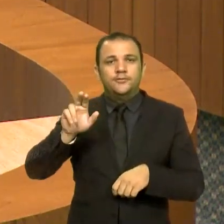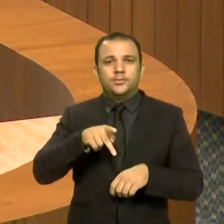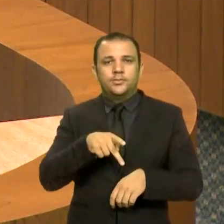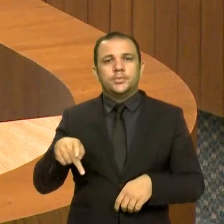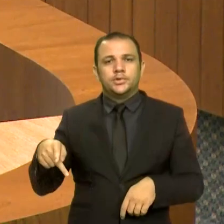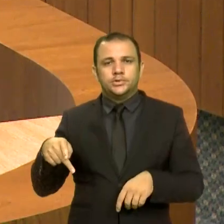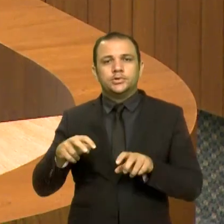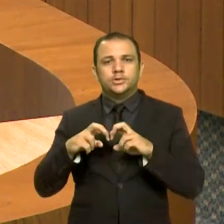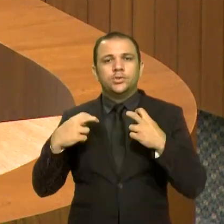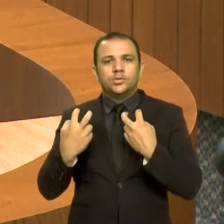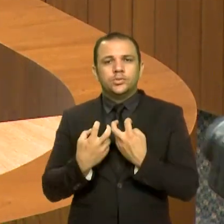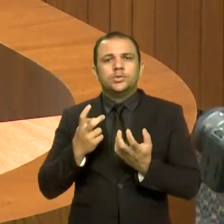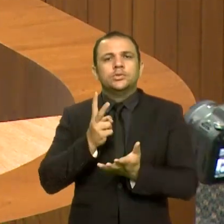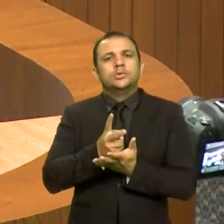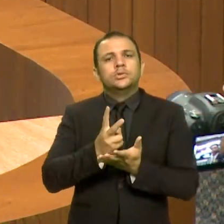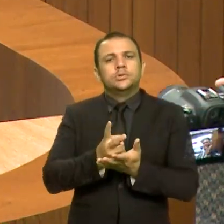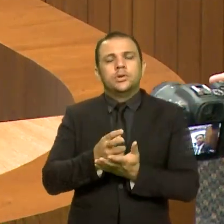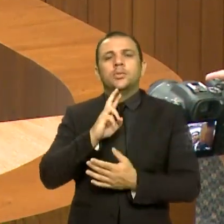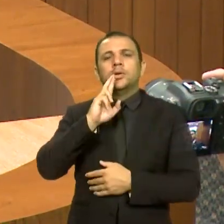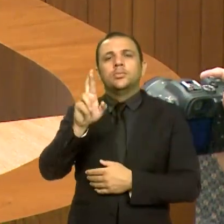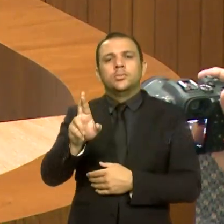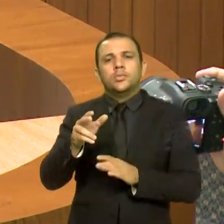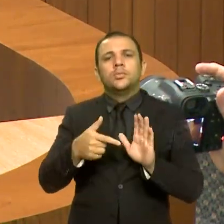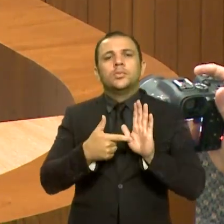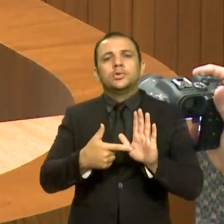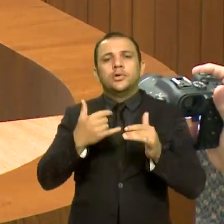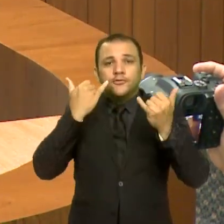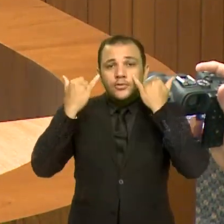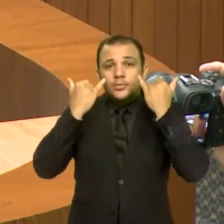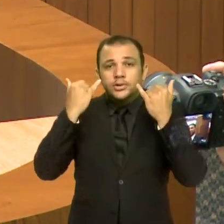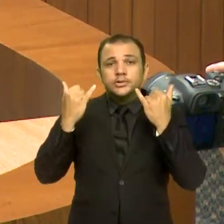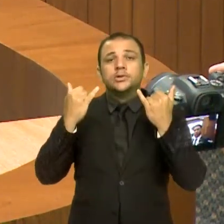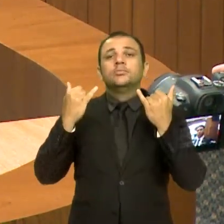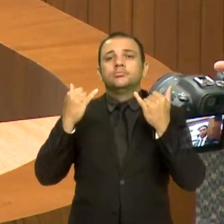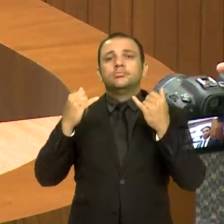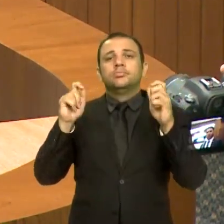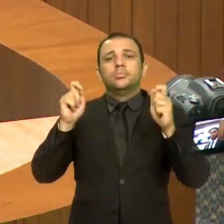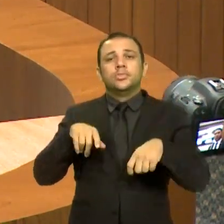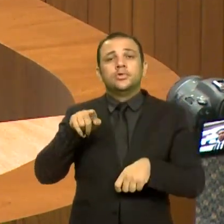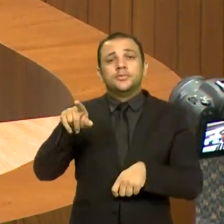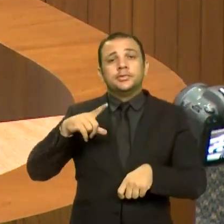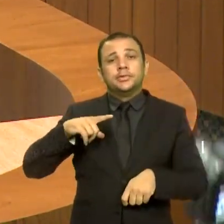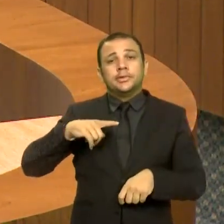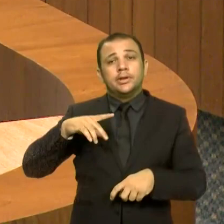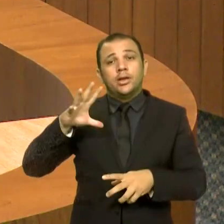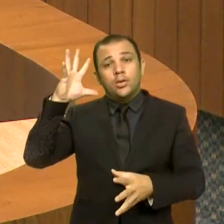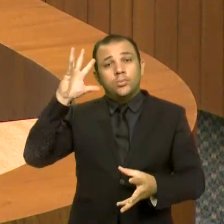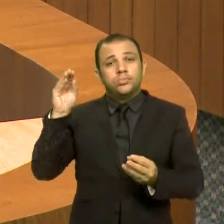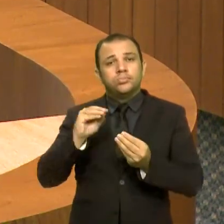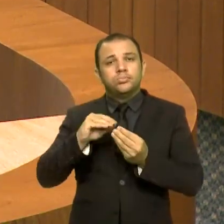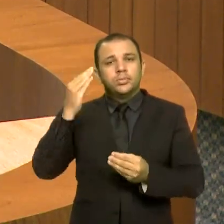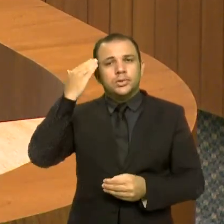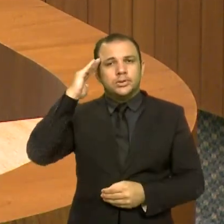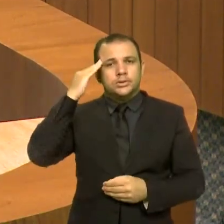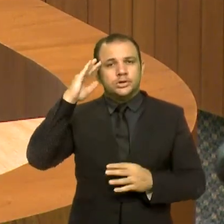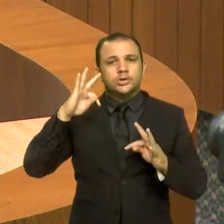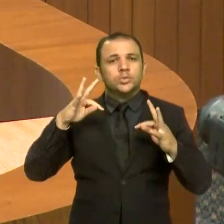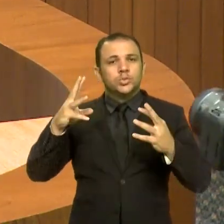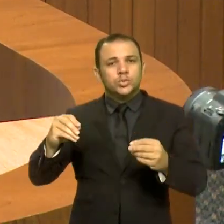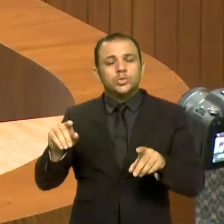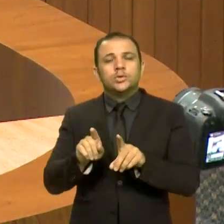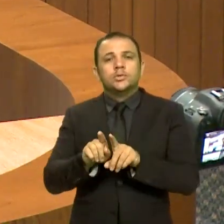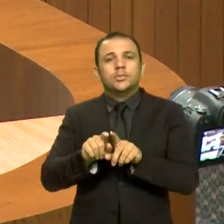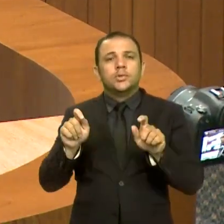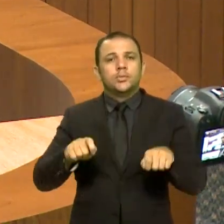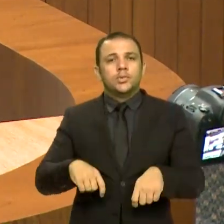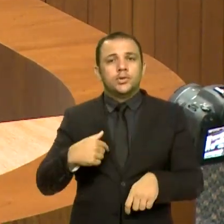Excelência, levando informações, dados, para que Vossa Excelência pudesse ter noção do todo, e o meu respeito ao presidente da comissão e